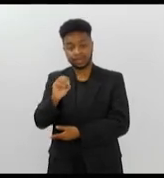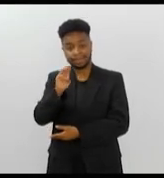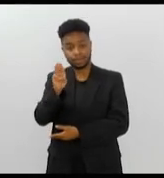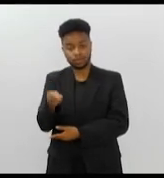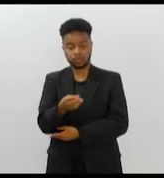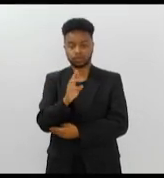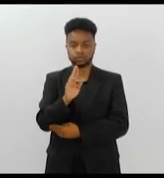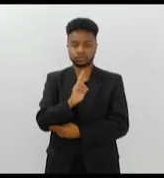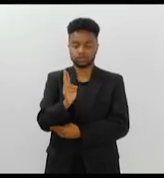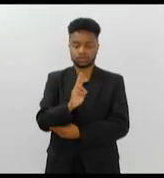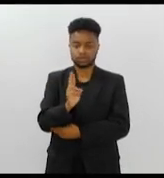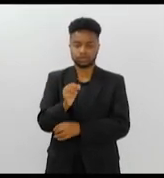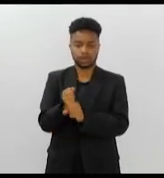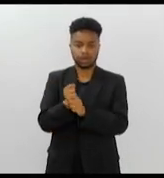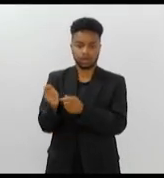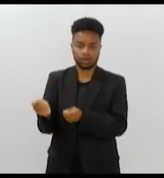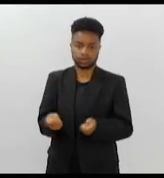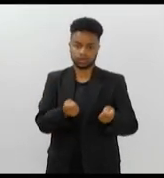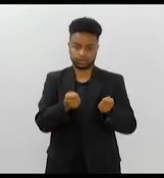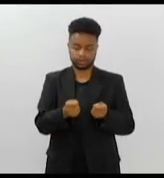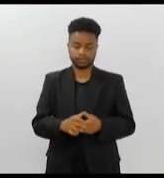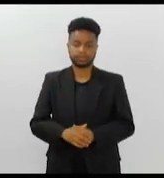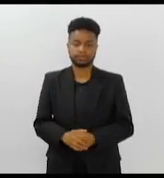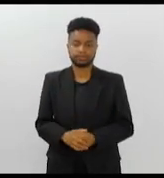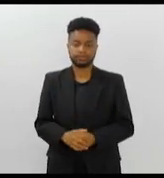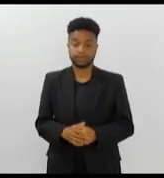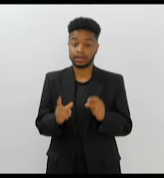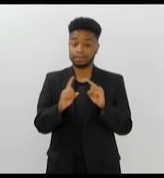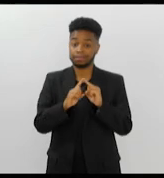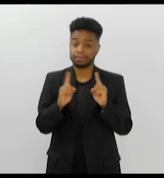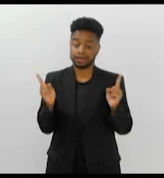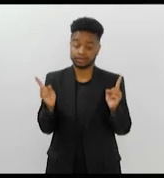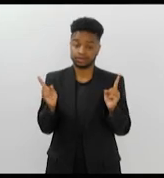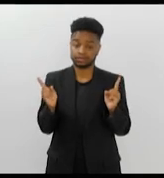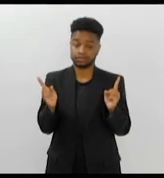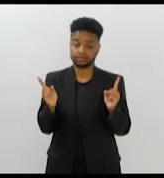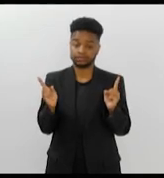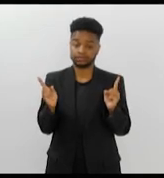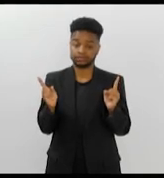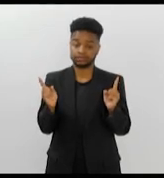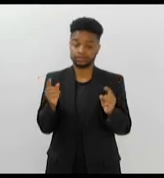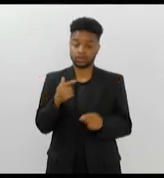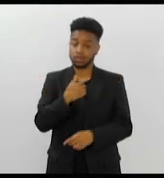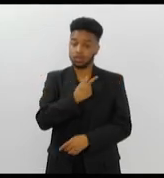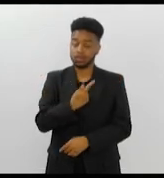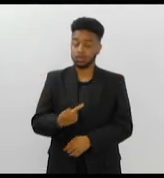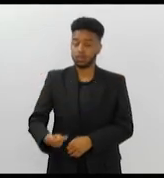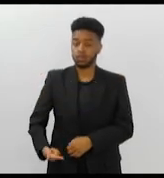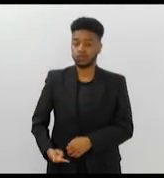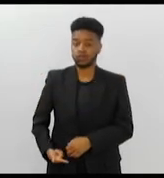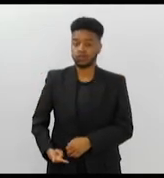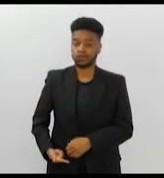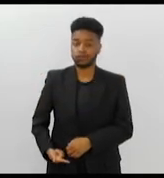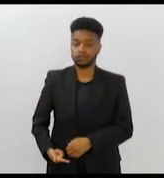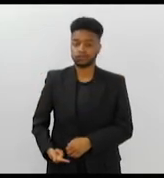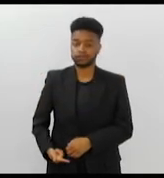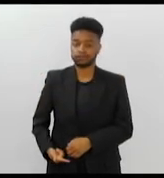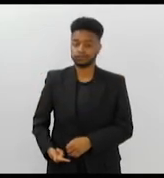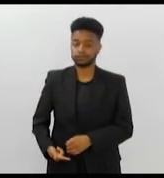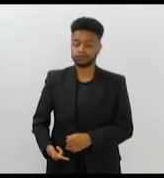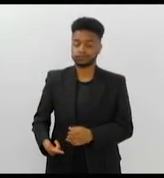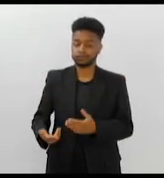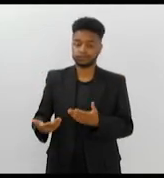deais por ano mas o governo não